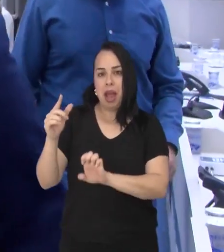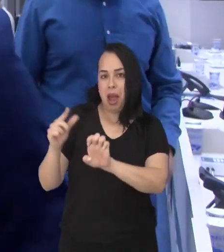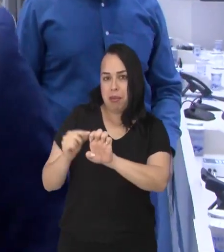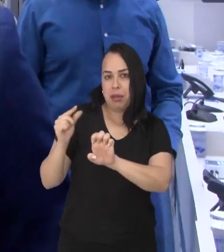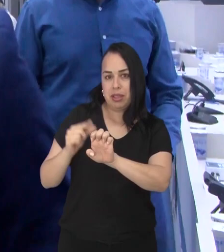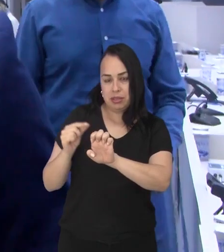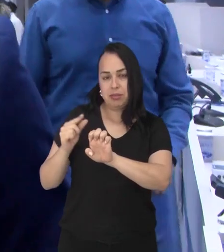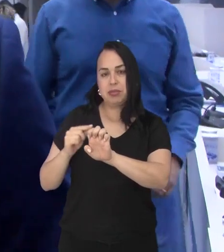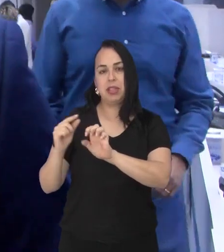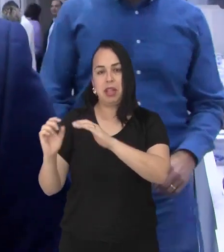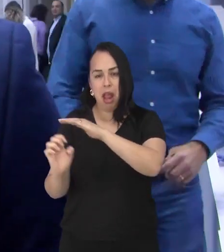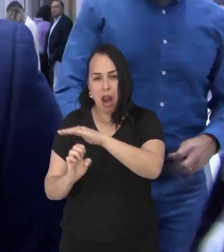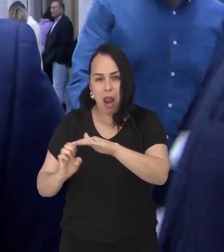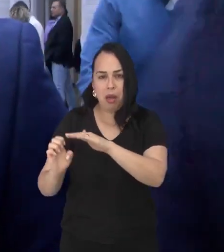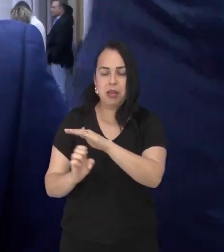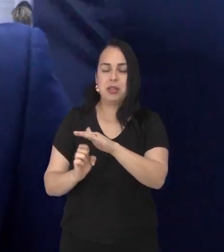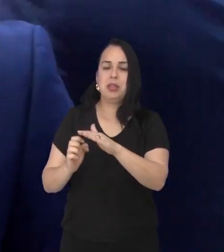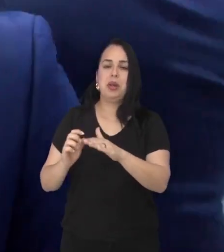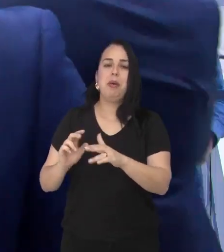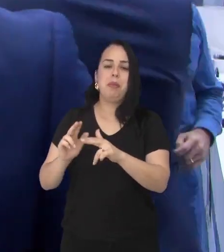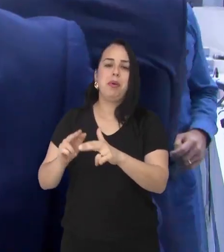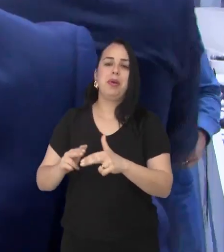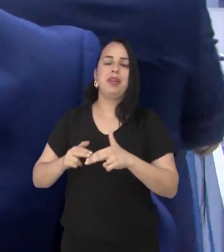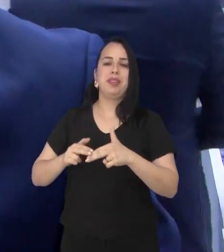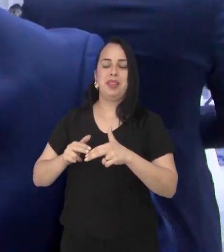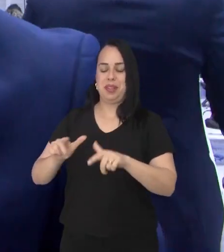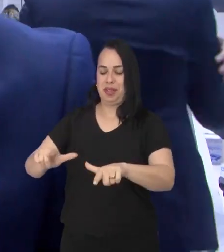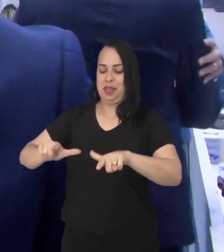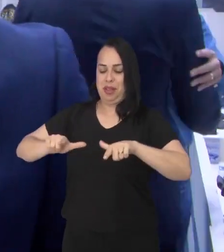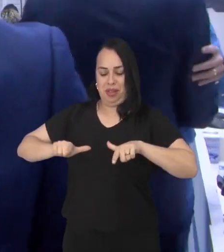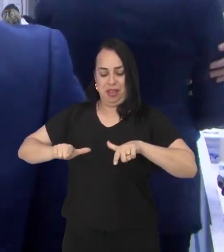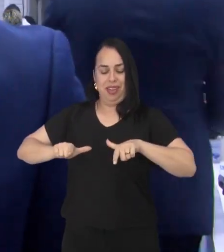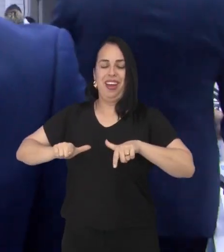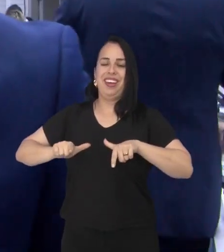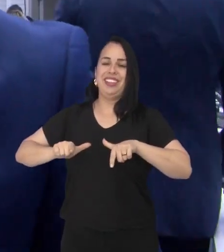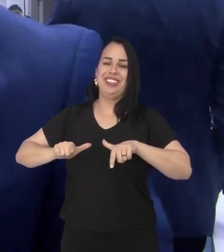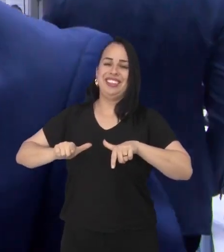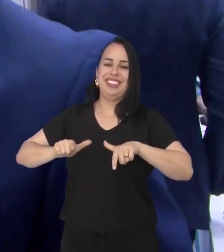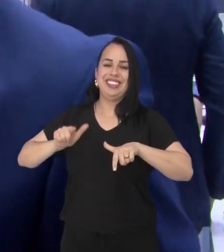Mas a felicidade é enorme para ter esse título